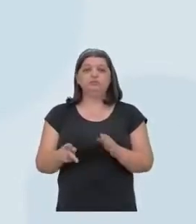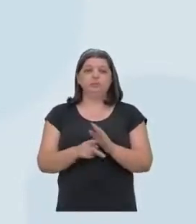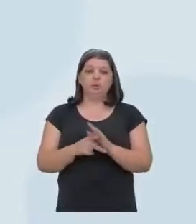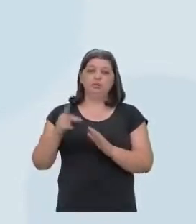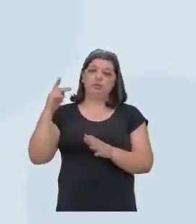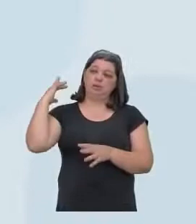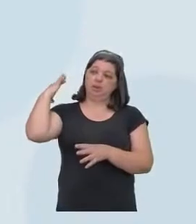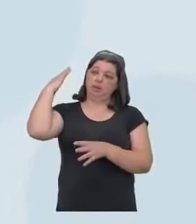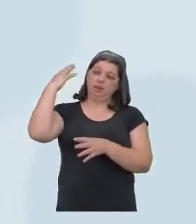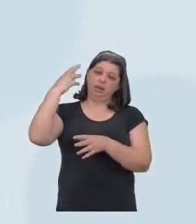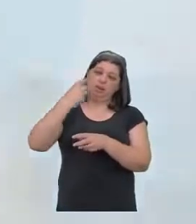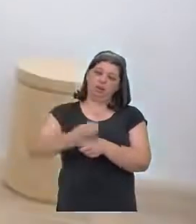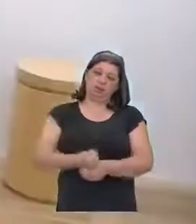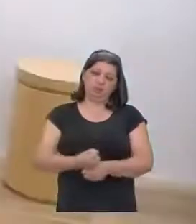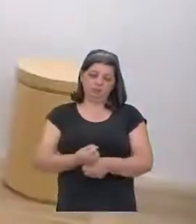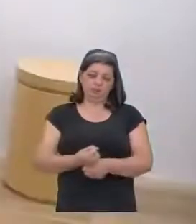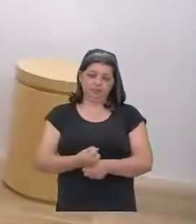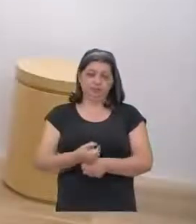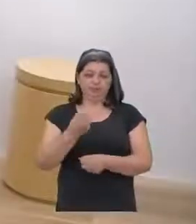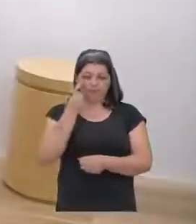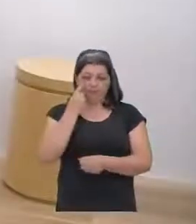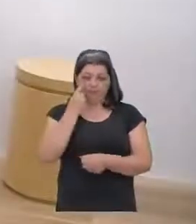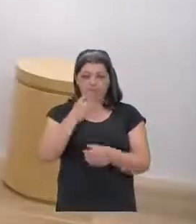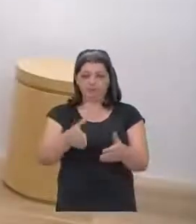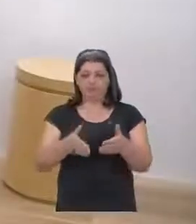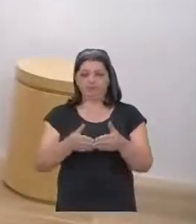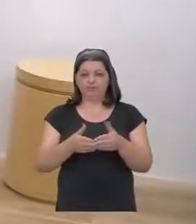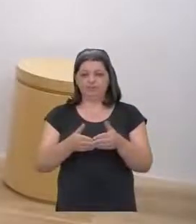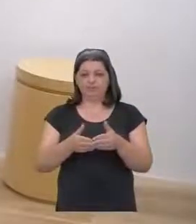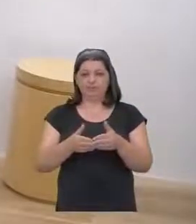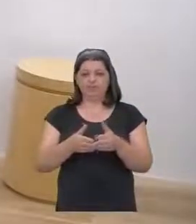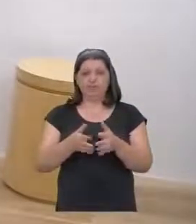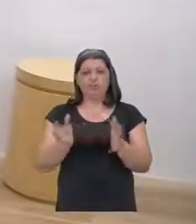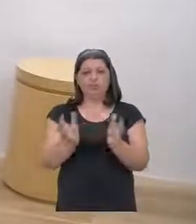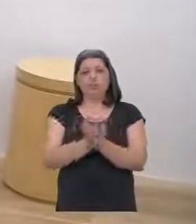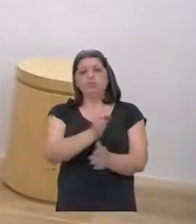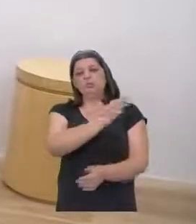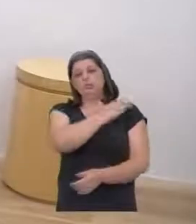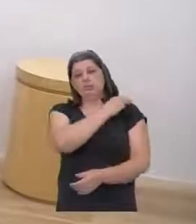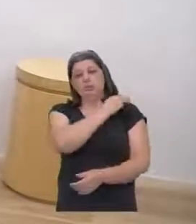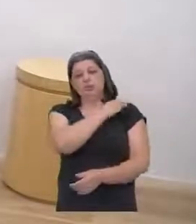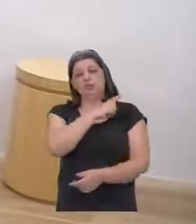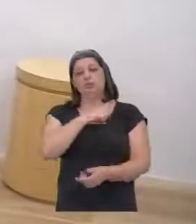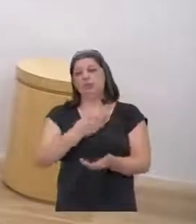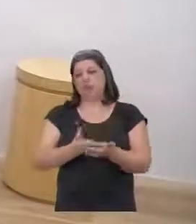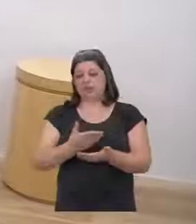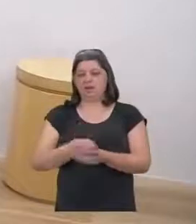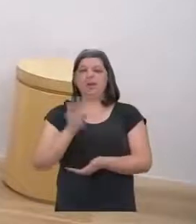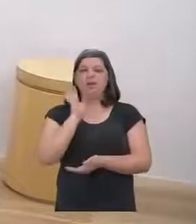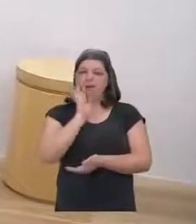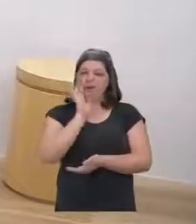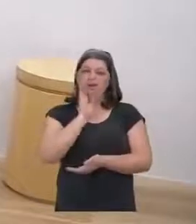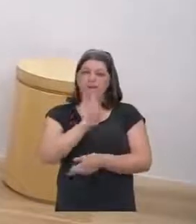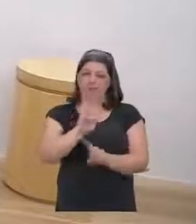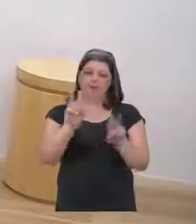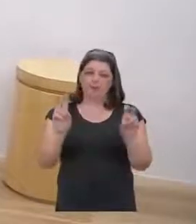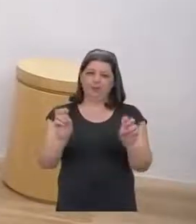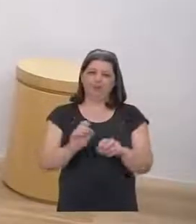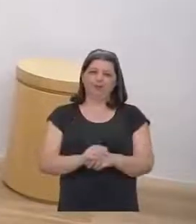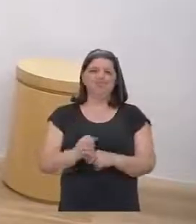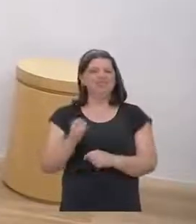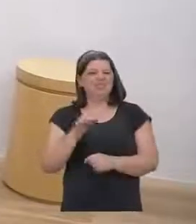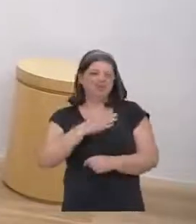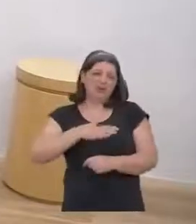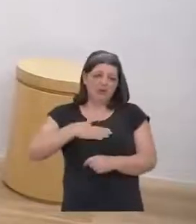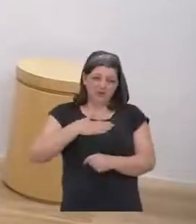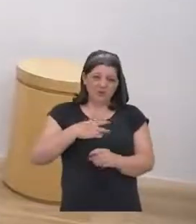terceira série, pode voltar para mim, por favor. Na aula da terceira série, nós vamos ter uma aula bem legal sobre este assunto. Então, se você gostou de falarmos